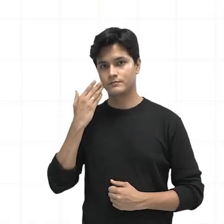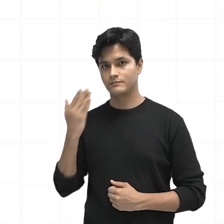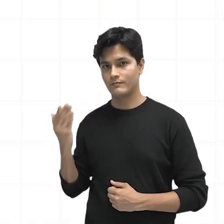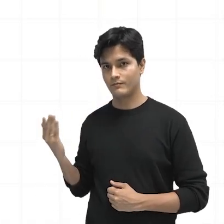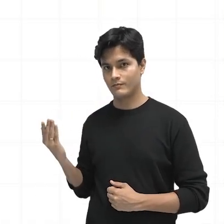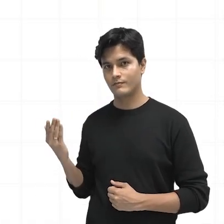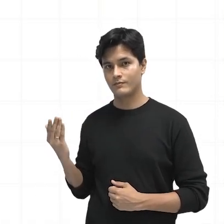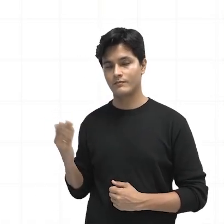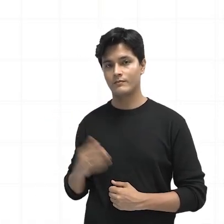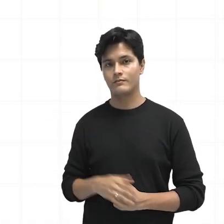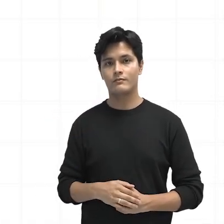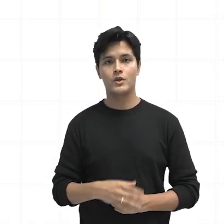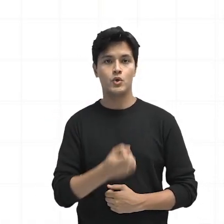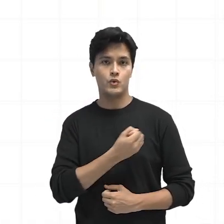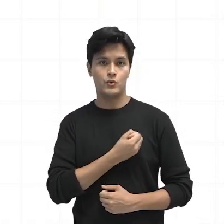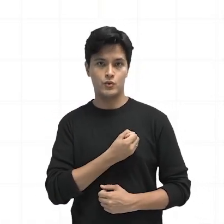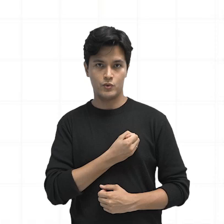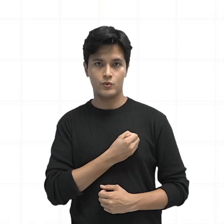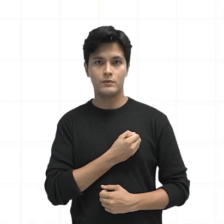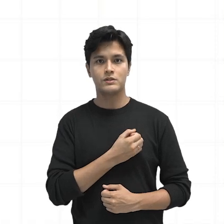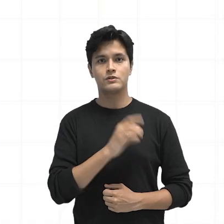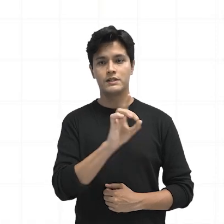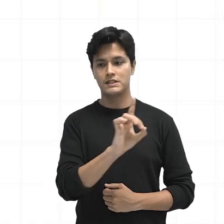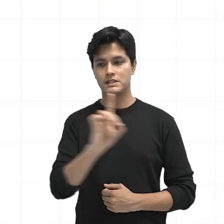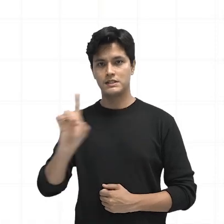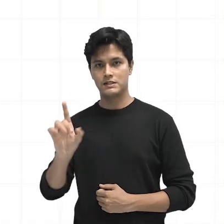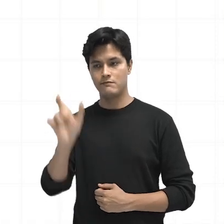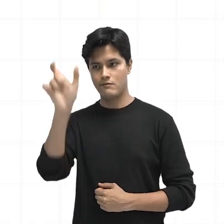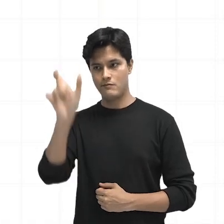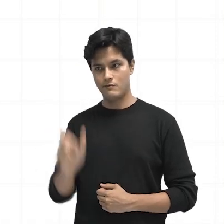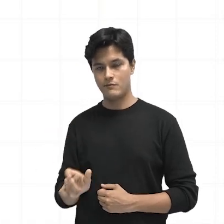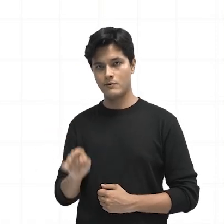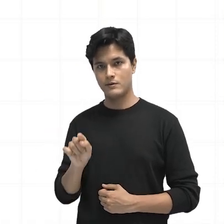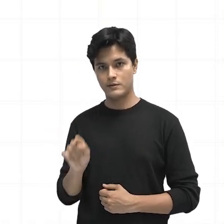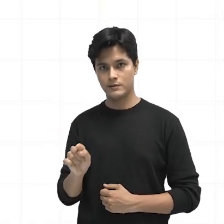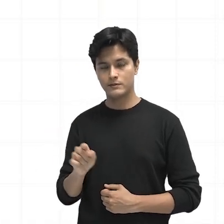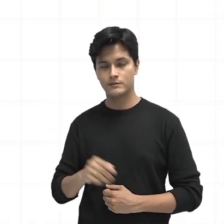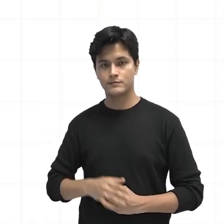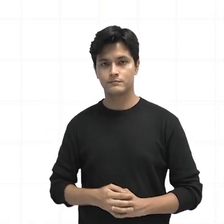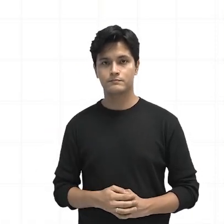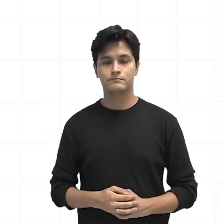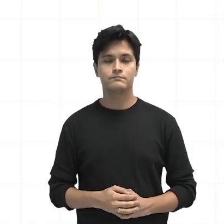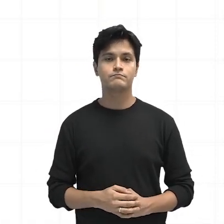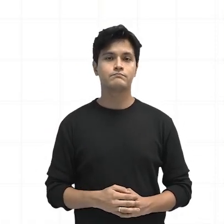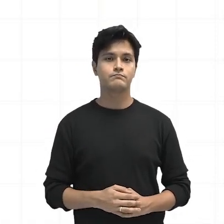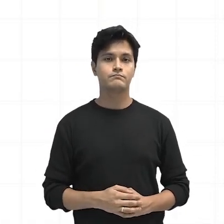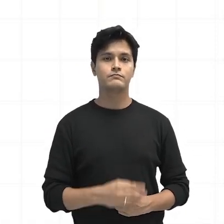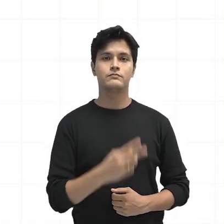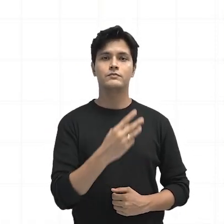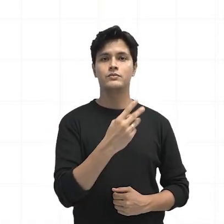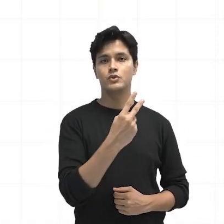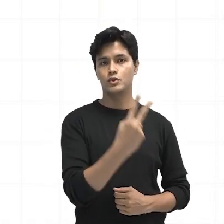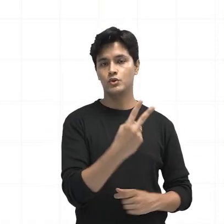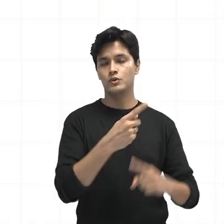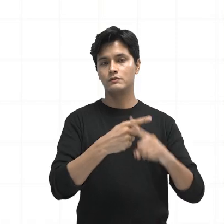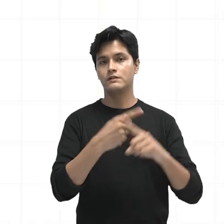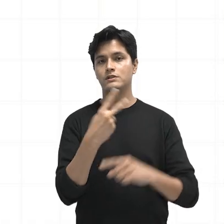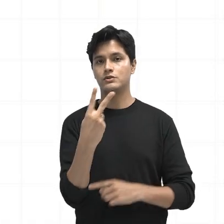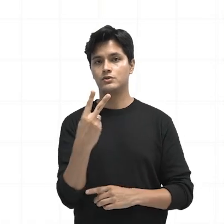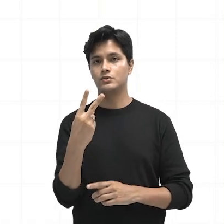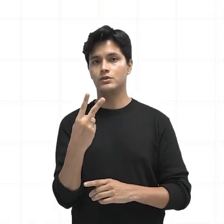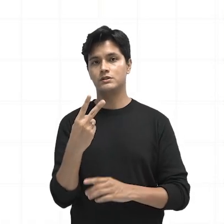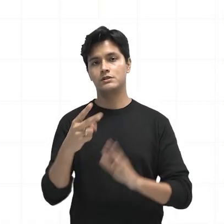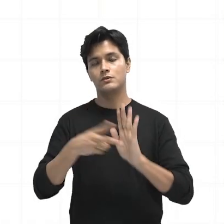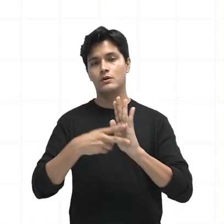direito da nossa reta vertical. Fazendo isso, reparem que a gente vai ter 2 vezes 2, 4,